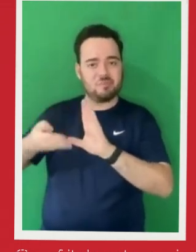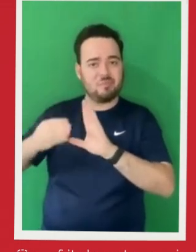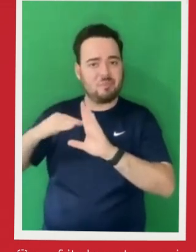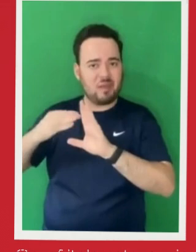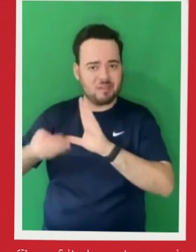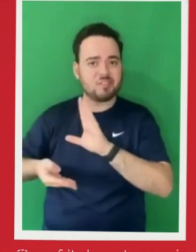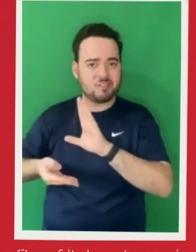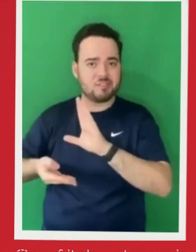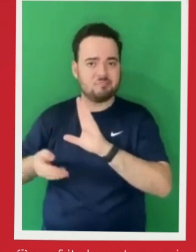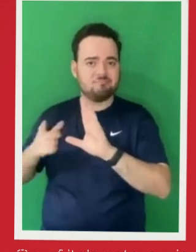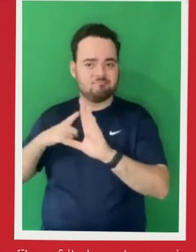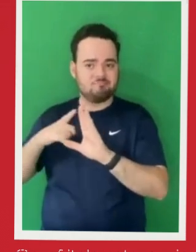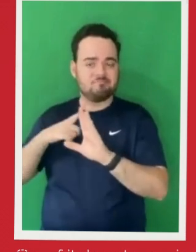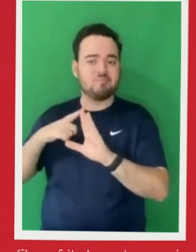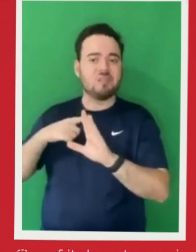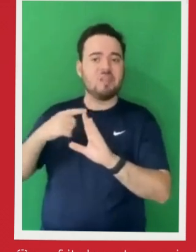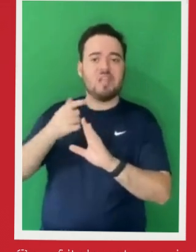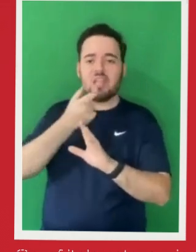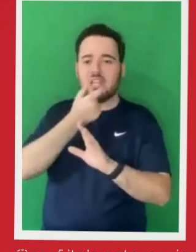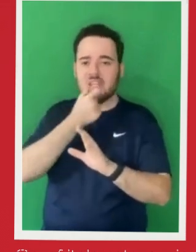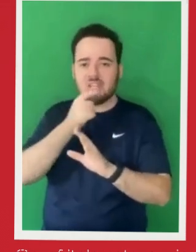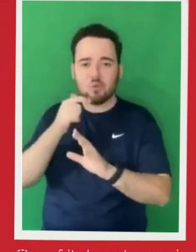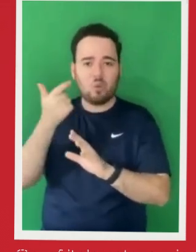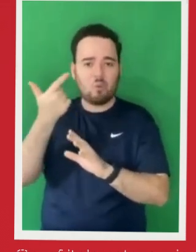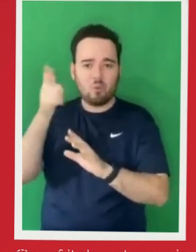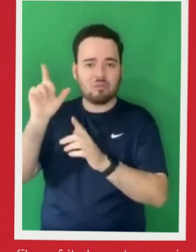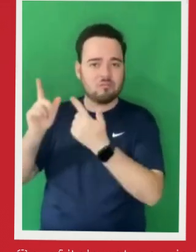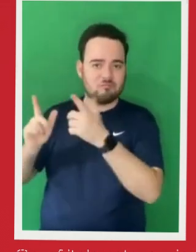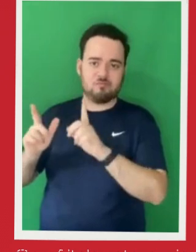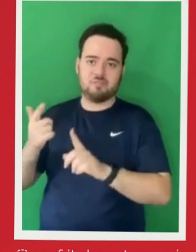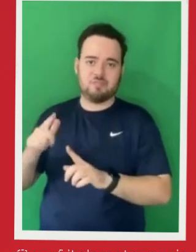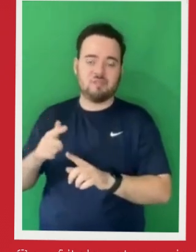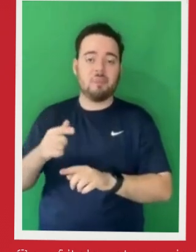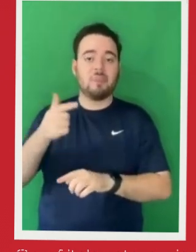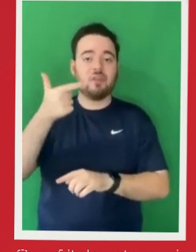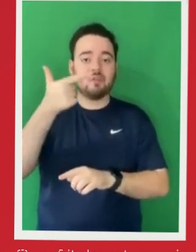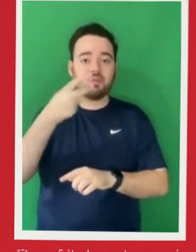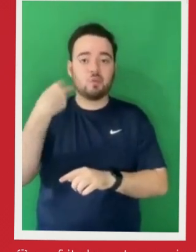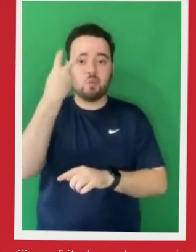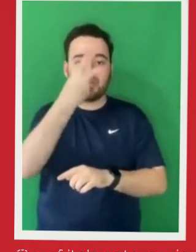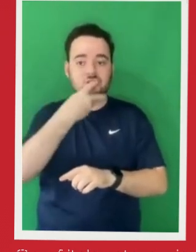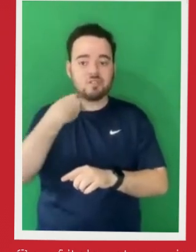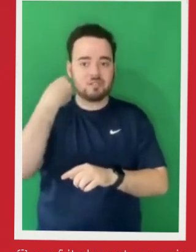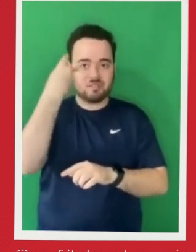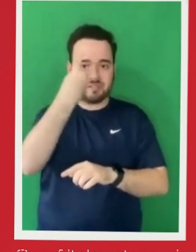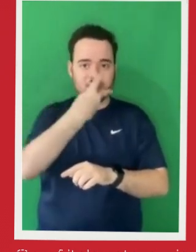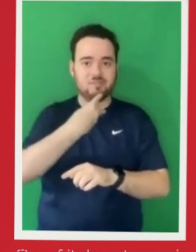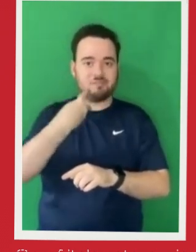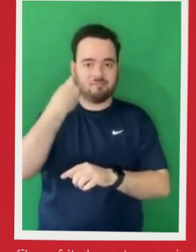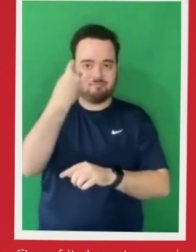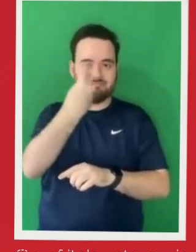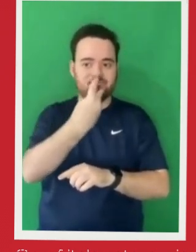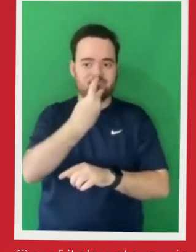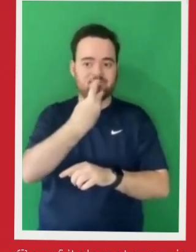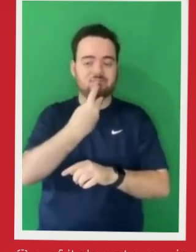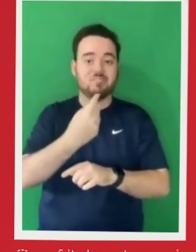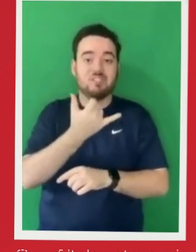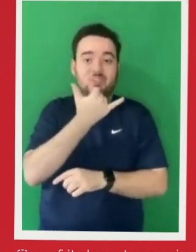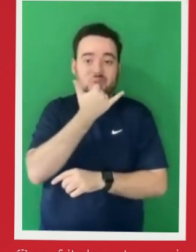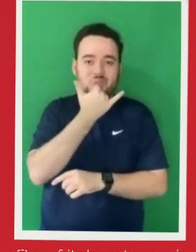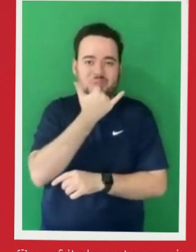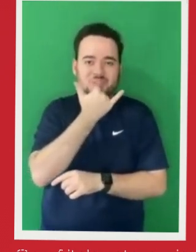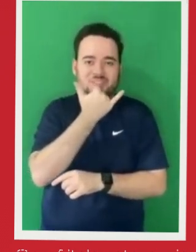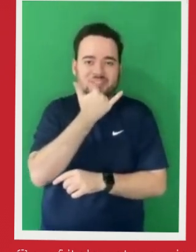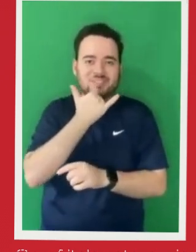livro aí, não tem nenhuma tese aí, não tem nada em outro idioma, e para cada uma você gastou 2 horas, já foram 100 horas.